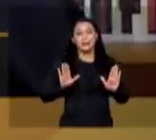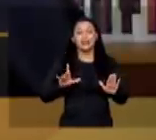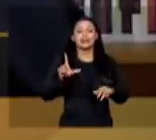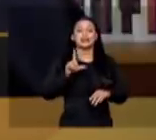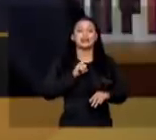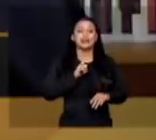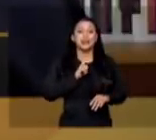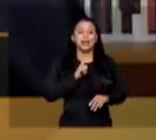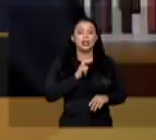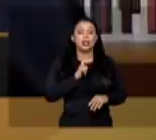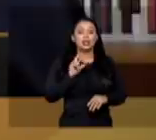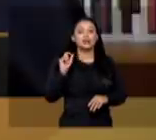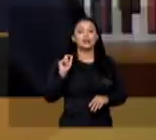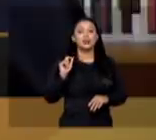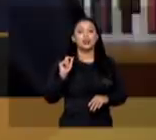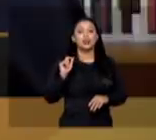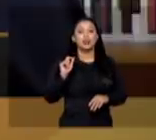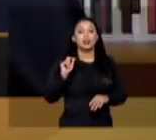houve esta